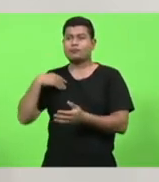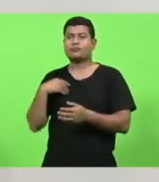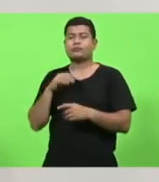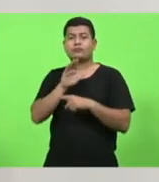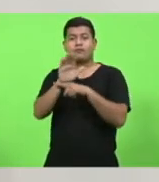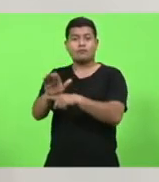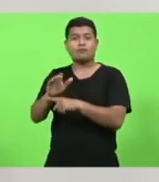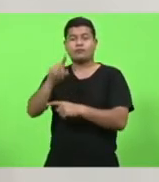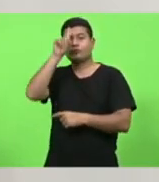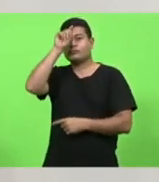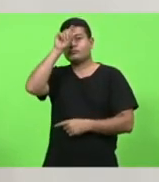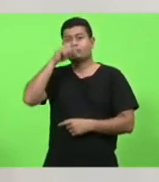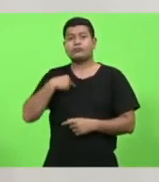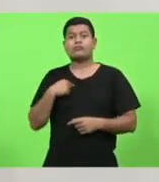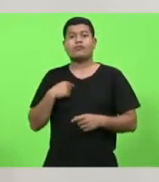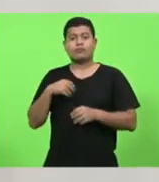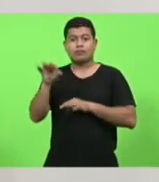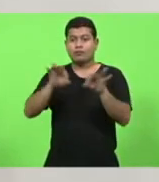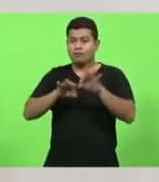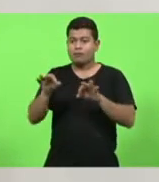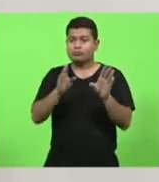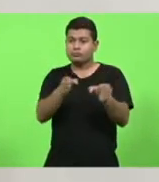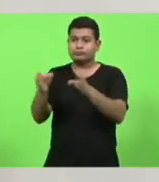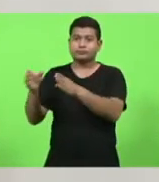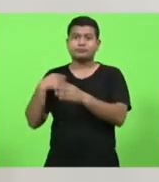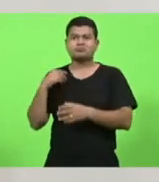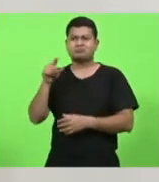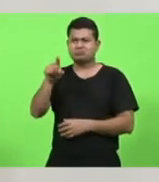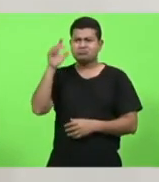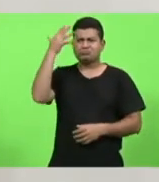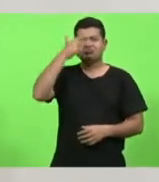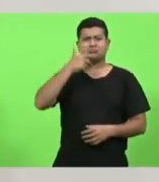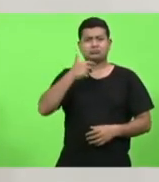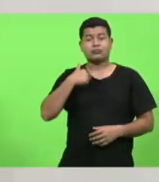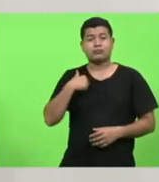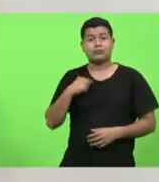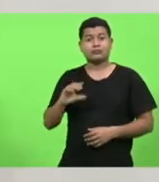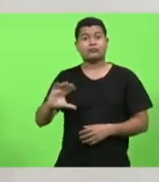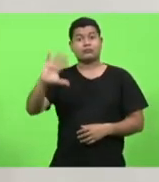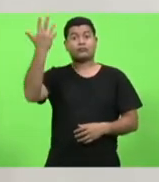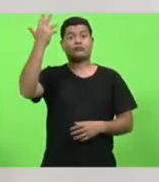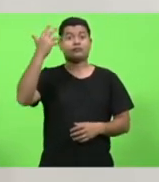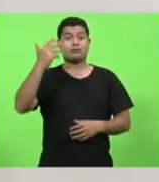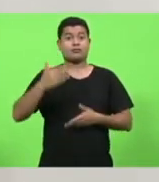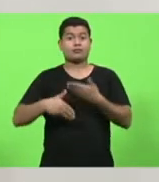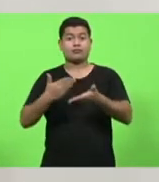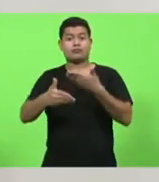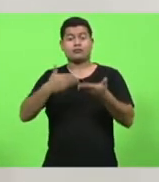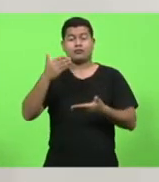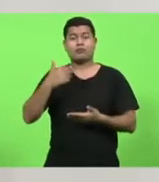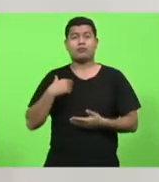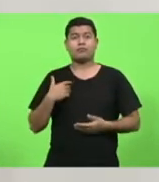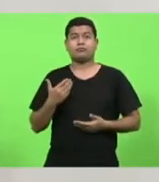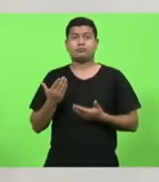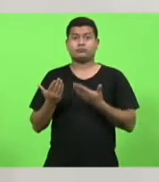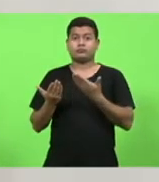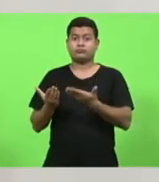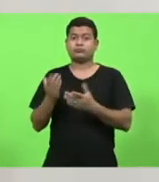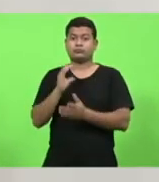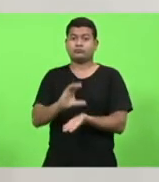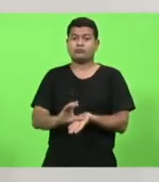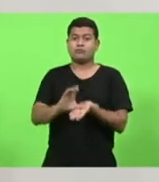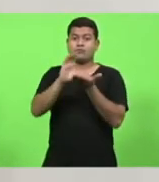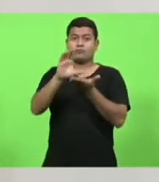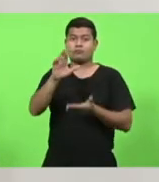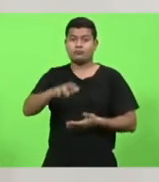hospital. Organizaram o hospital e está bonito. E, de repente, depois de alguns dias, o Conselho Regional